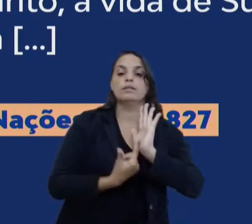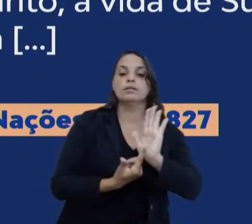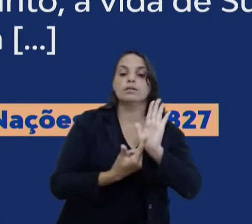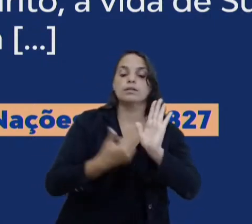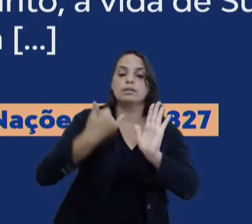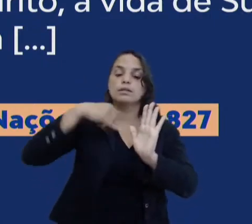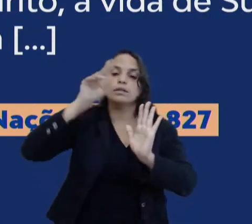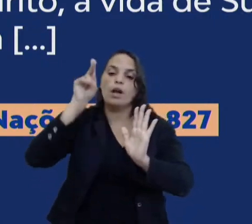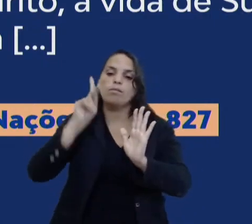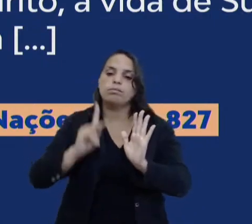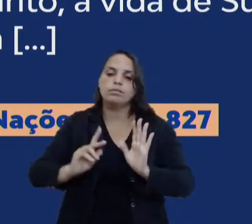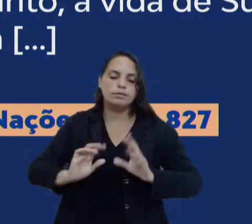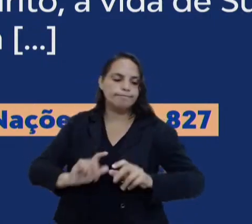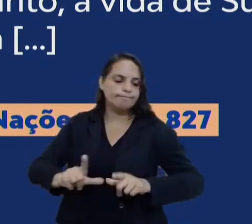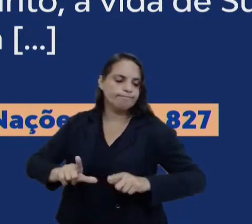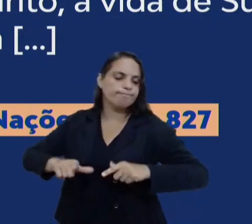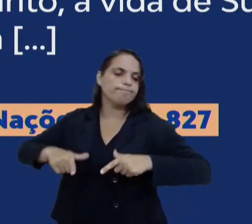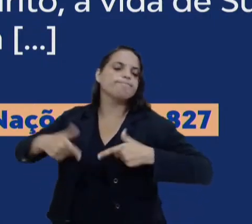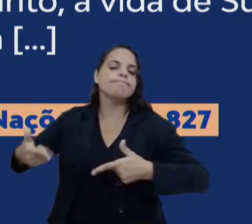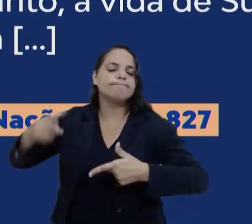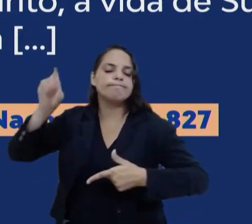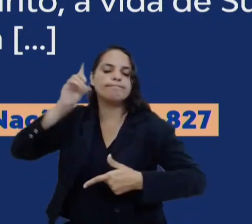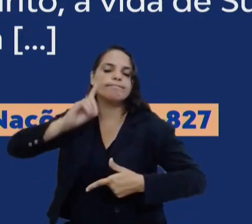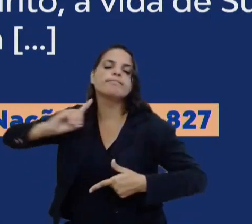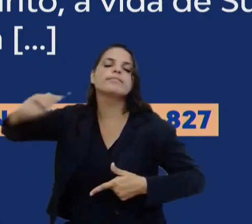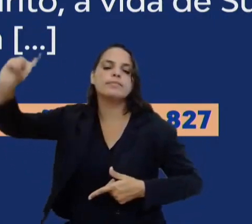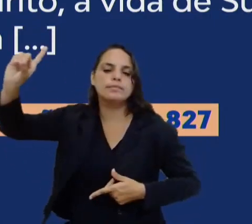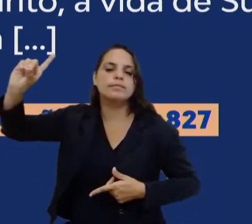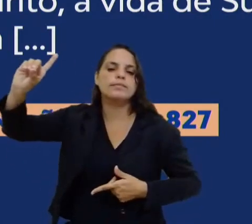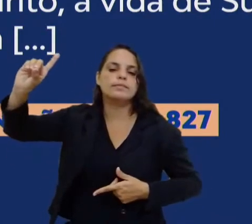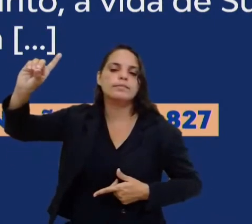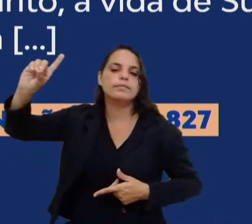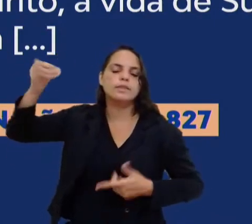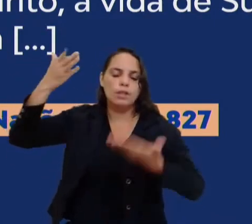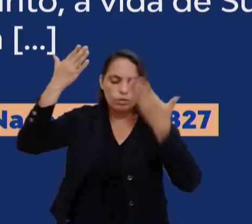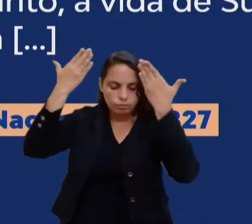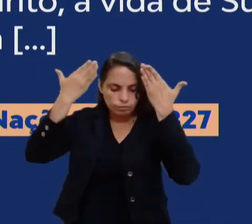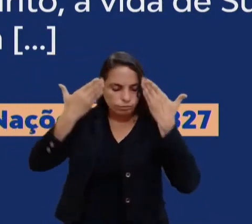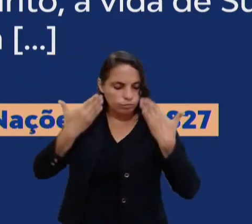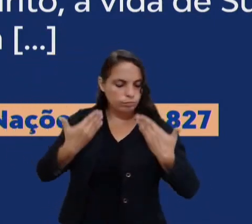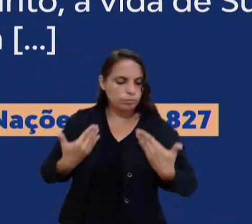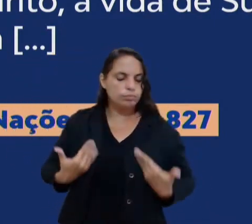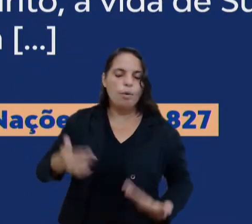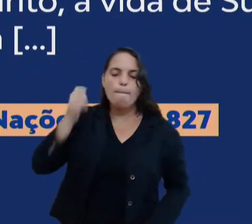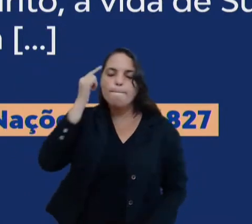a Deus, alma, corpo e espírito,